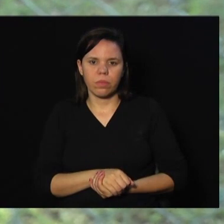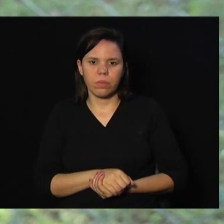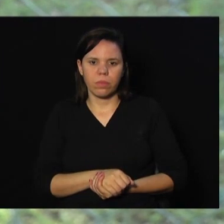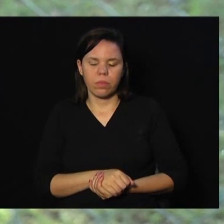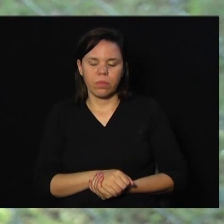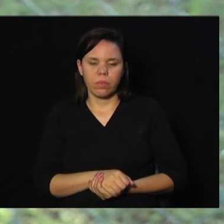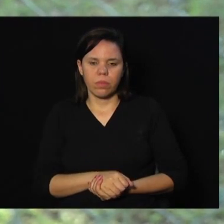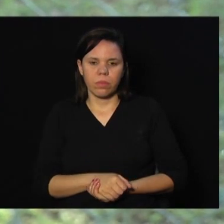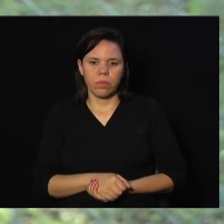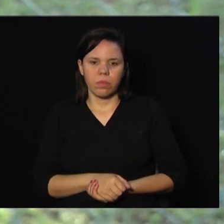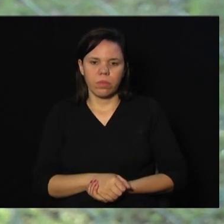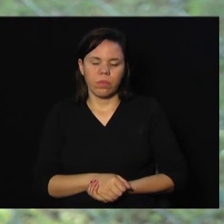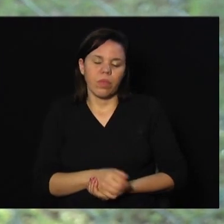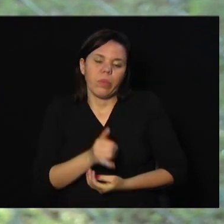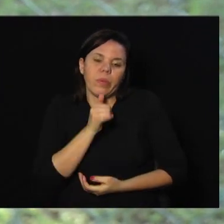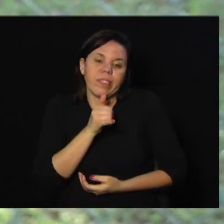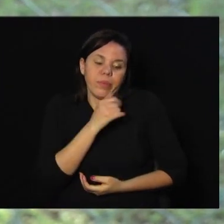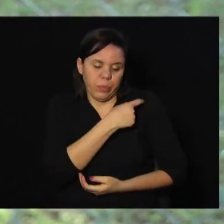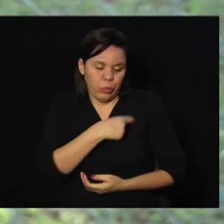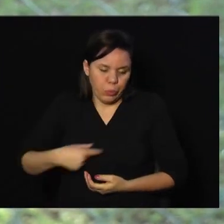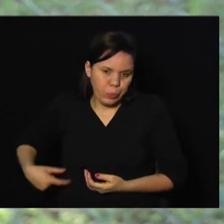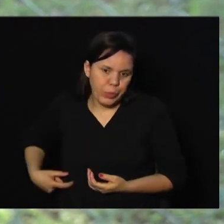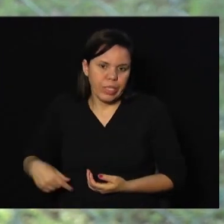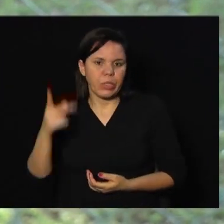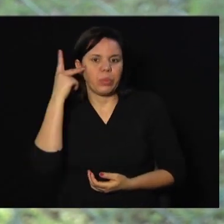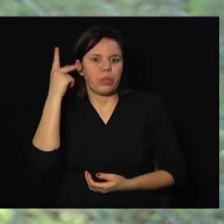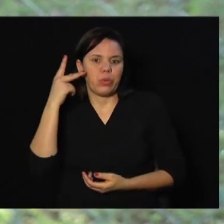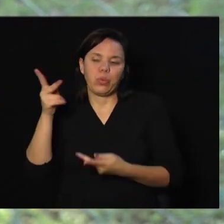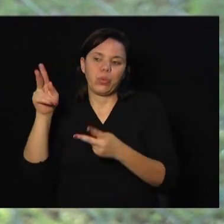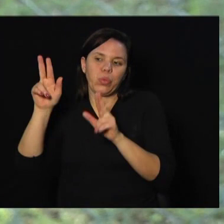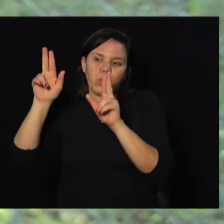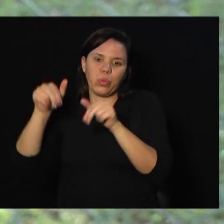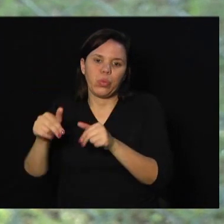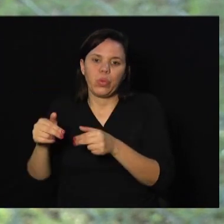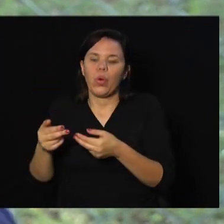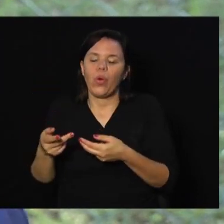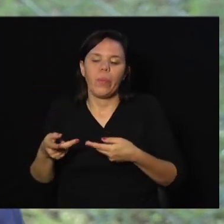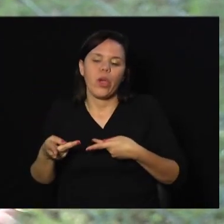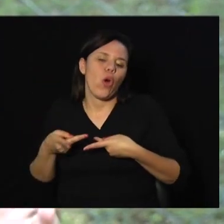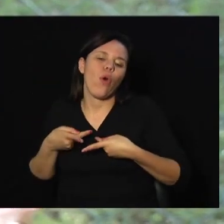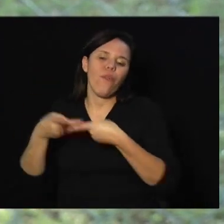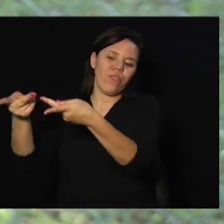Em outros, por exemplo, Ponte Preta, São Paulo, eu nunca fui convidado para trabalhar como